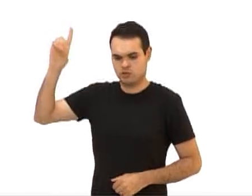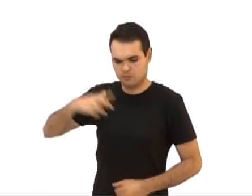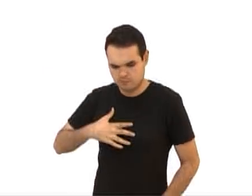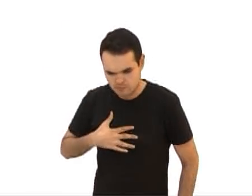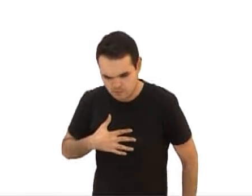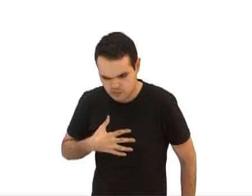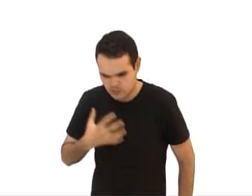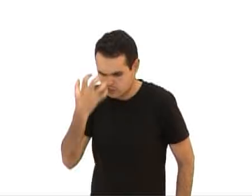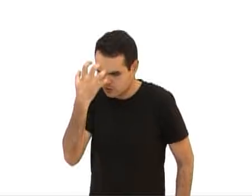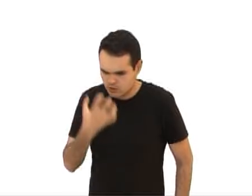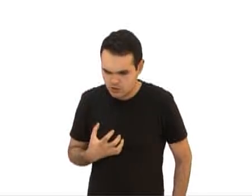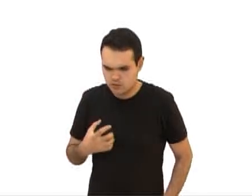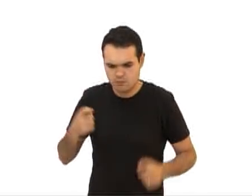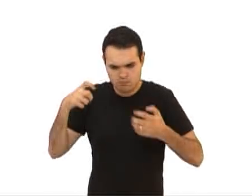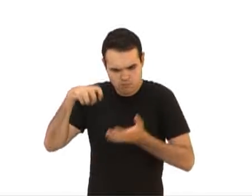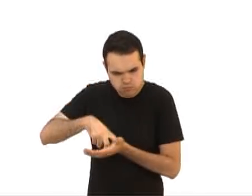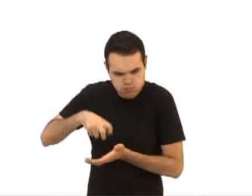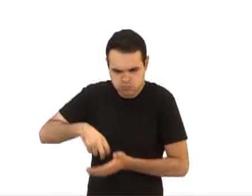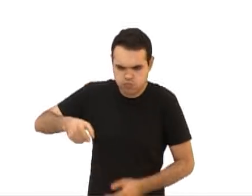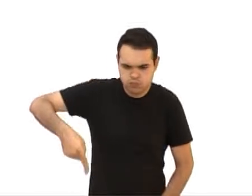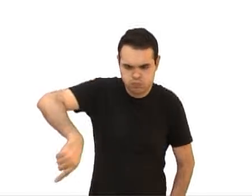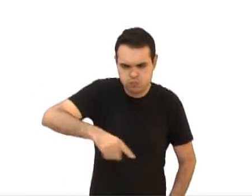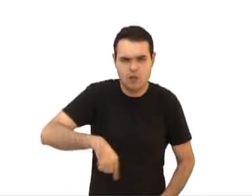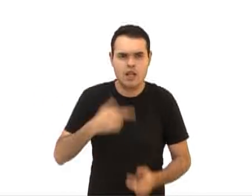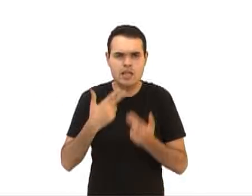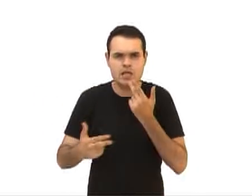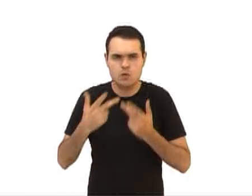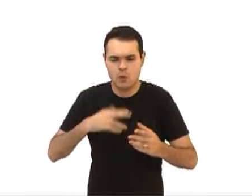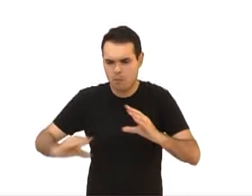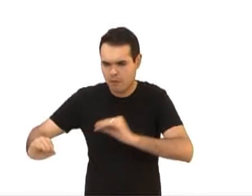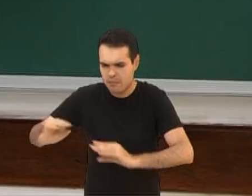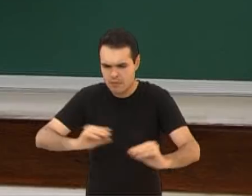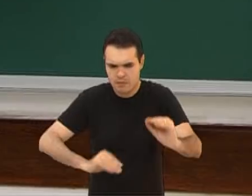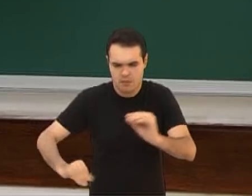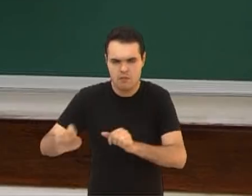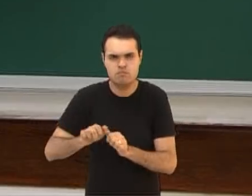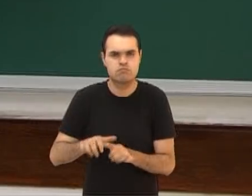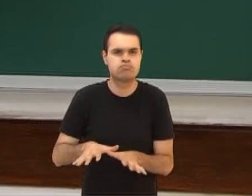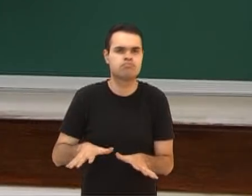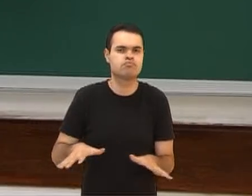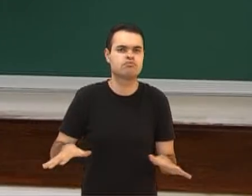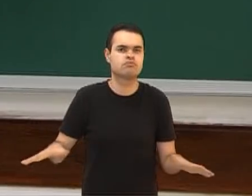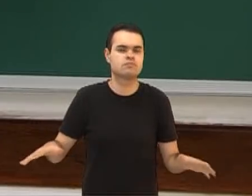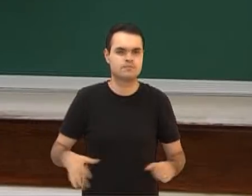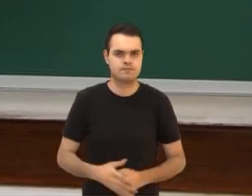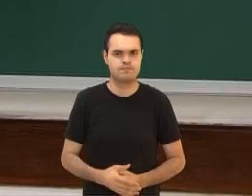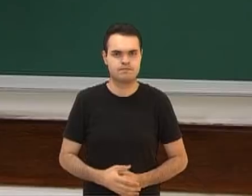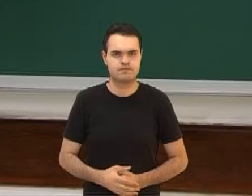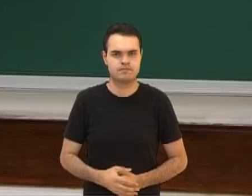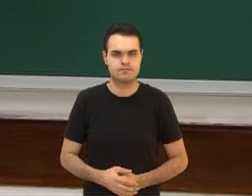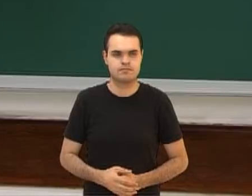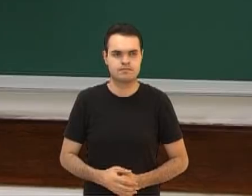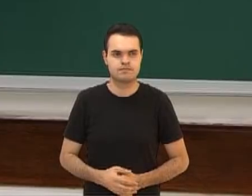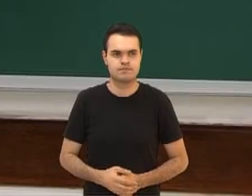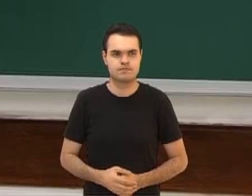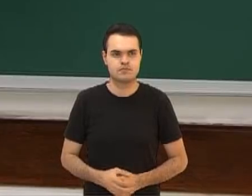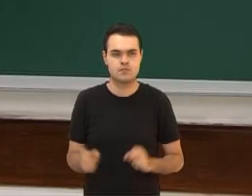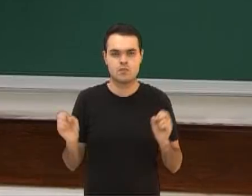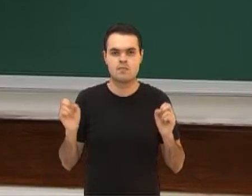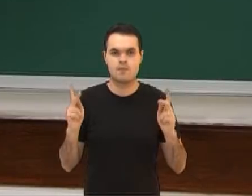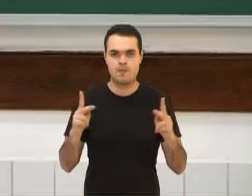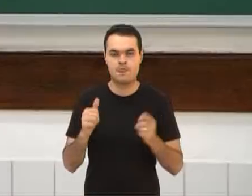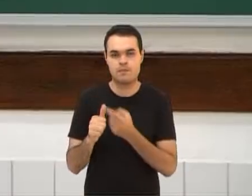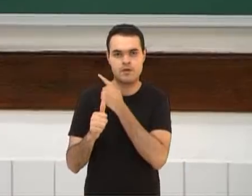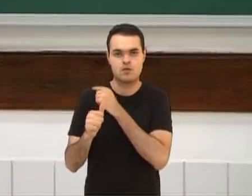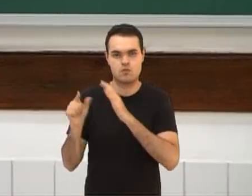para castigá-los, confundi-los, as línguas e espalhou por toda a terra. Deus é maiúsculo, tá, pessoal? Desculpa. Então vamos ao